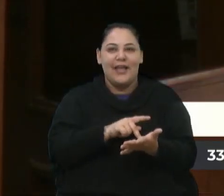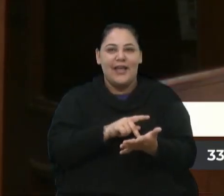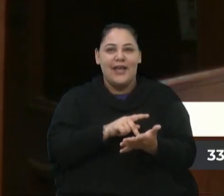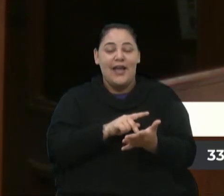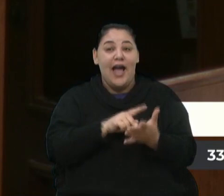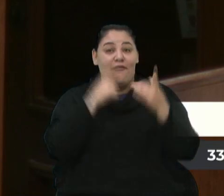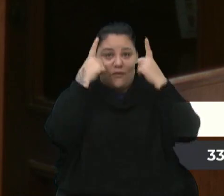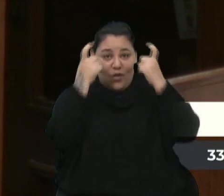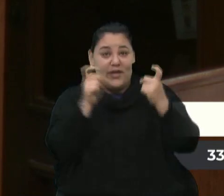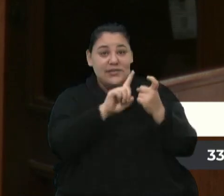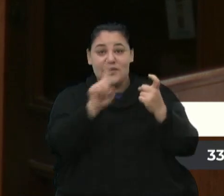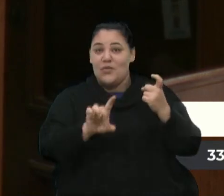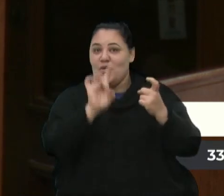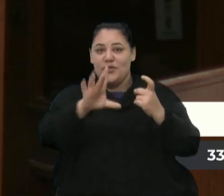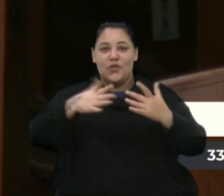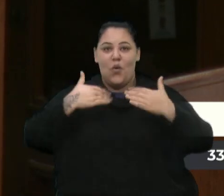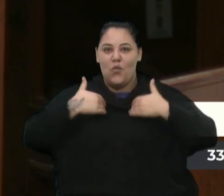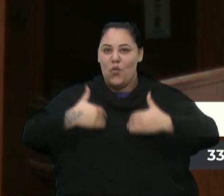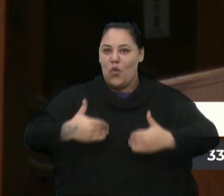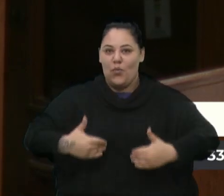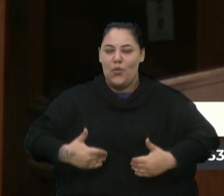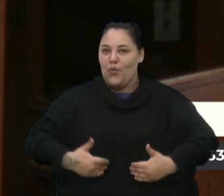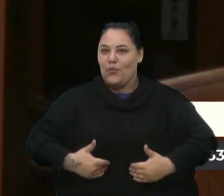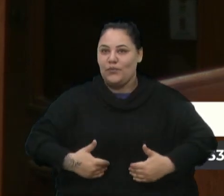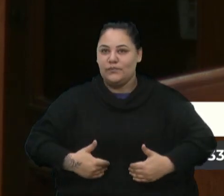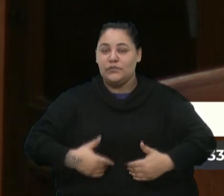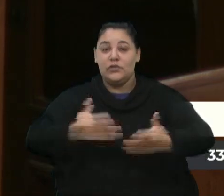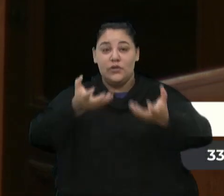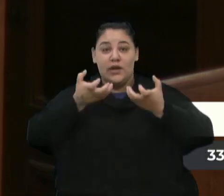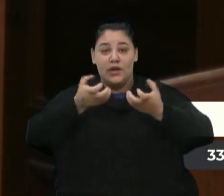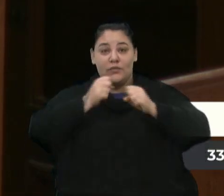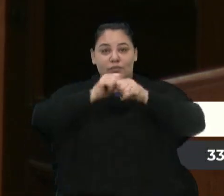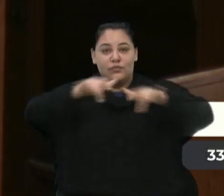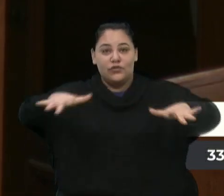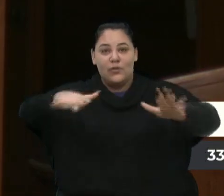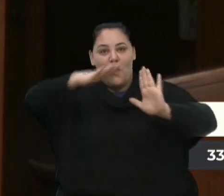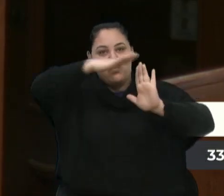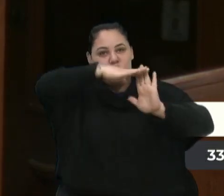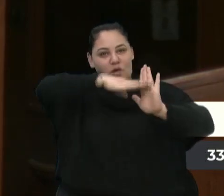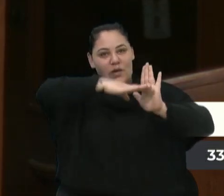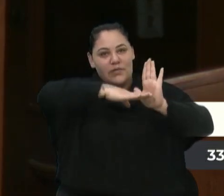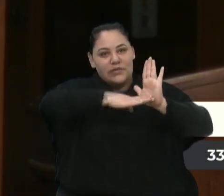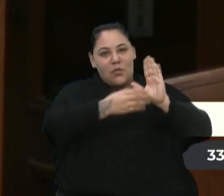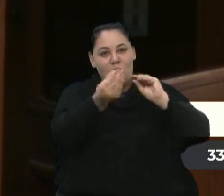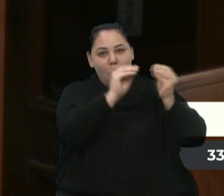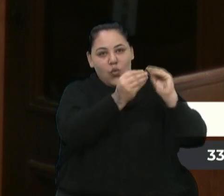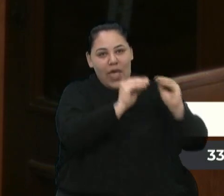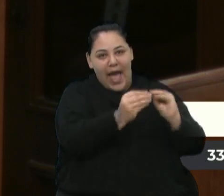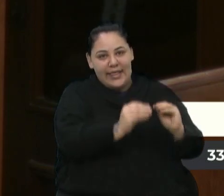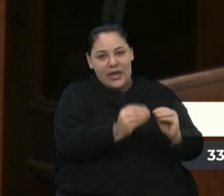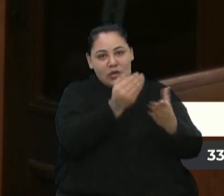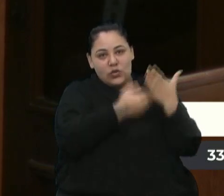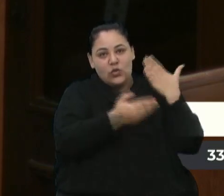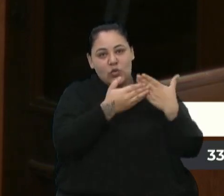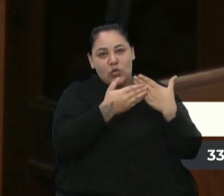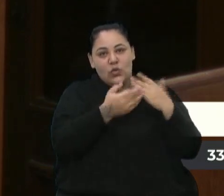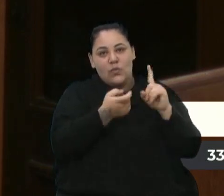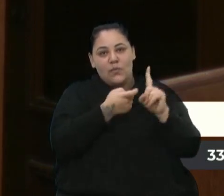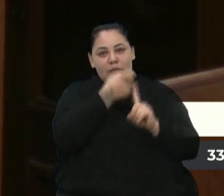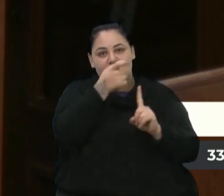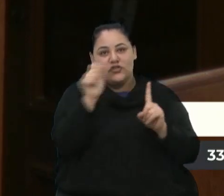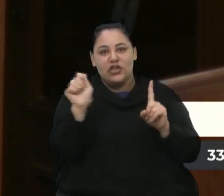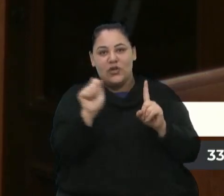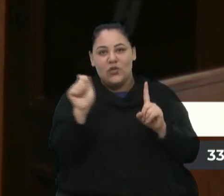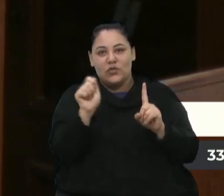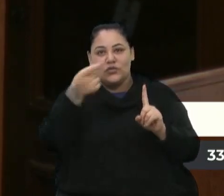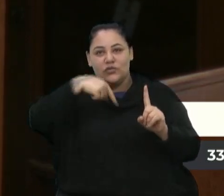com vocês uma programação que foi montada para que a gente, ao longo de todo o mês de agosto, esteja, né,